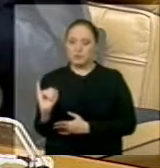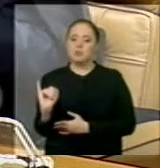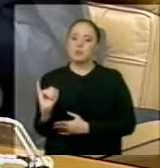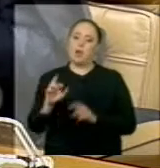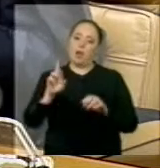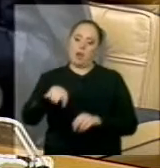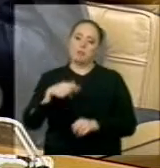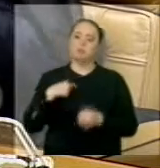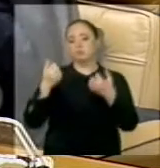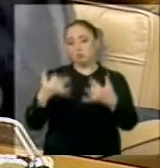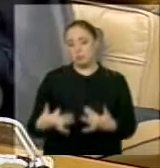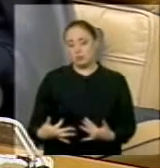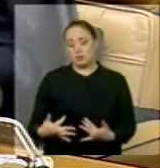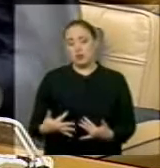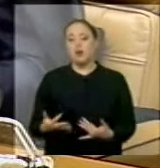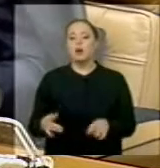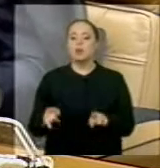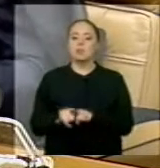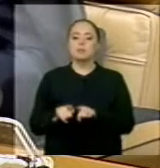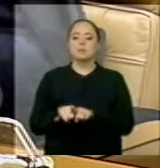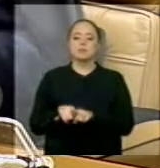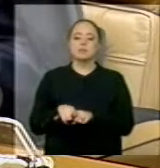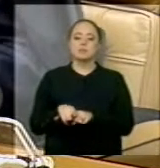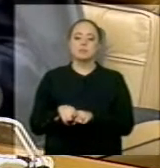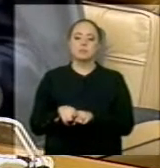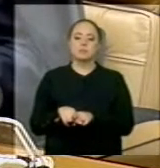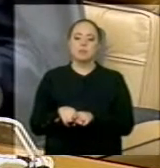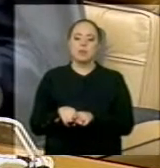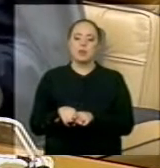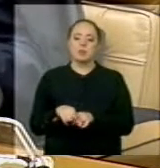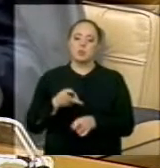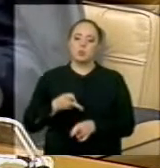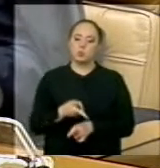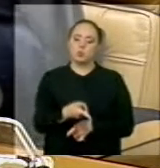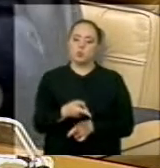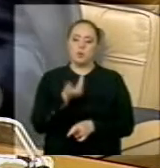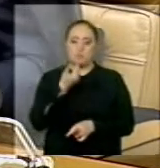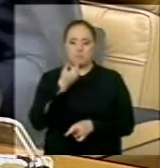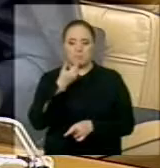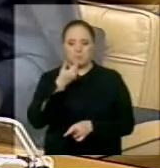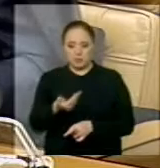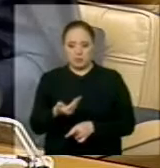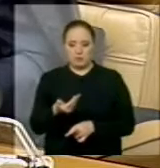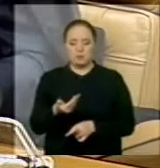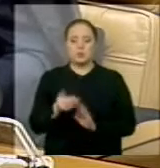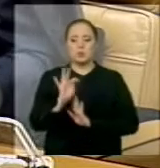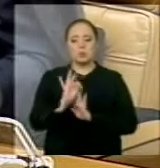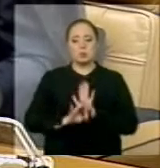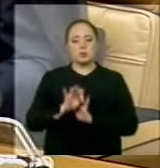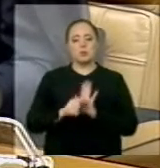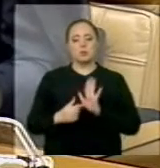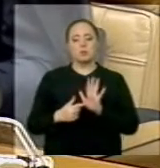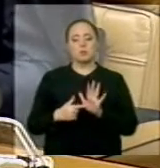razões que já apreciamos, e na parte conhecida pela procedência dos pedidos nos termos em que trago